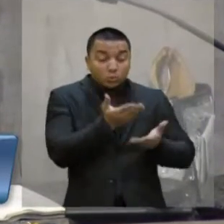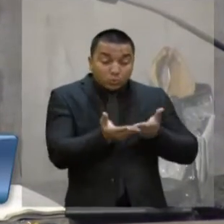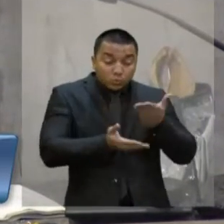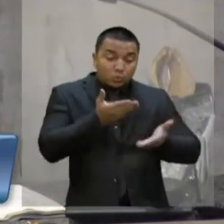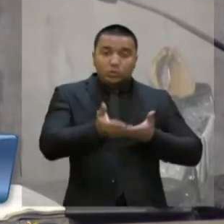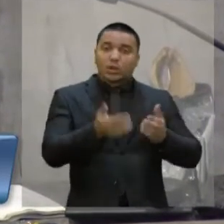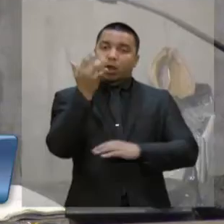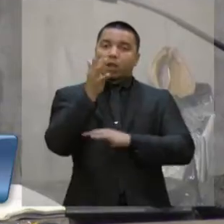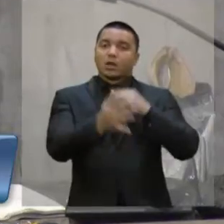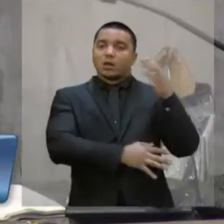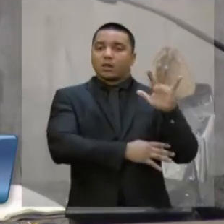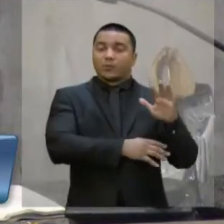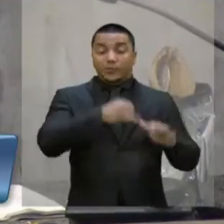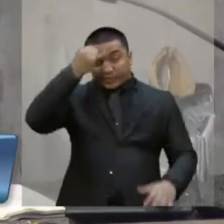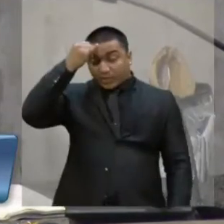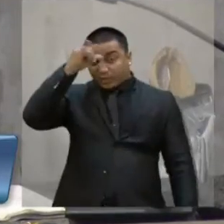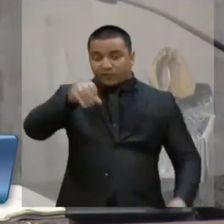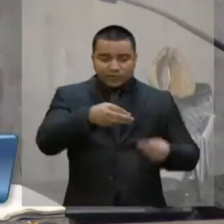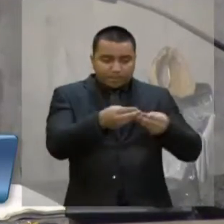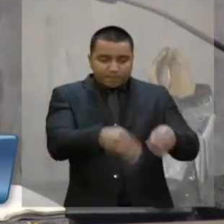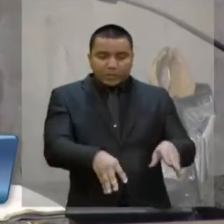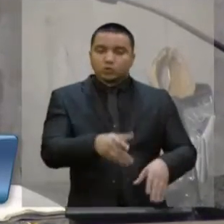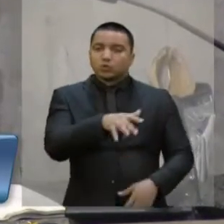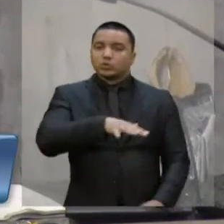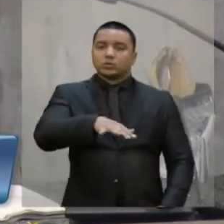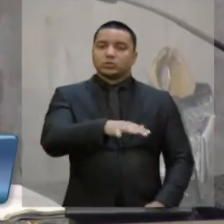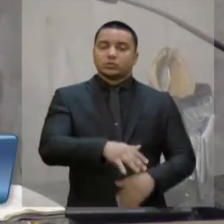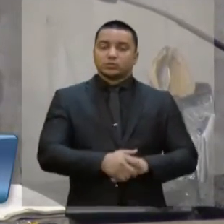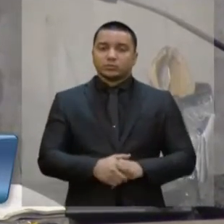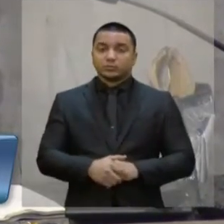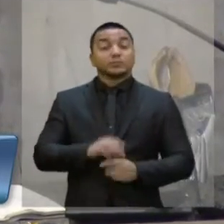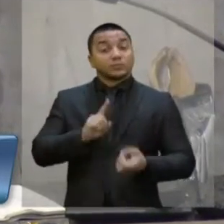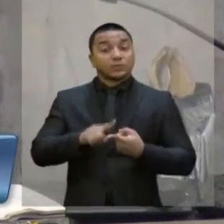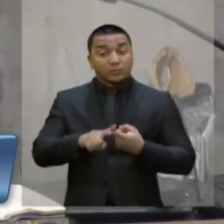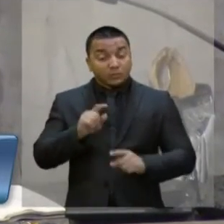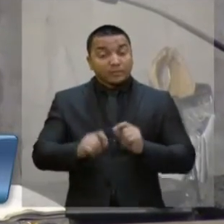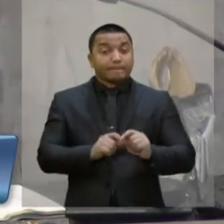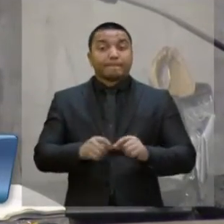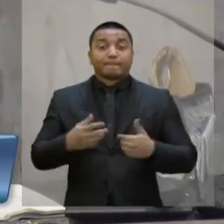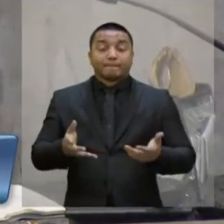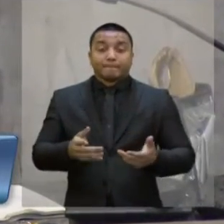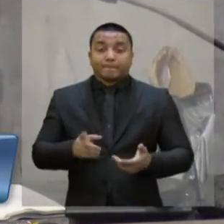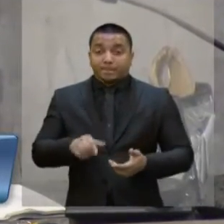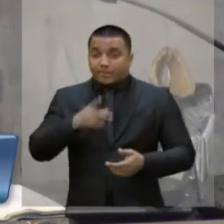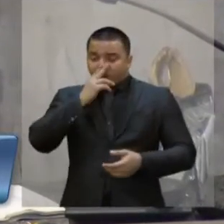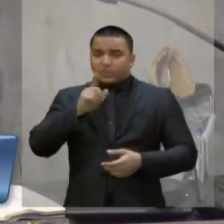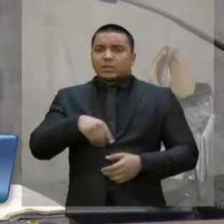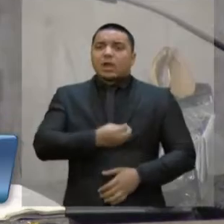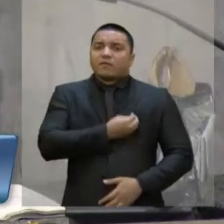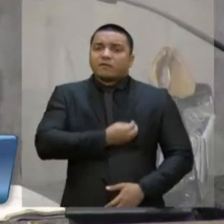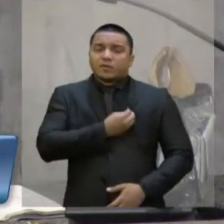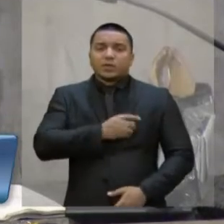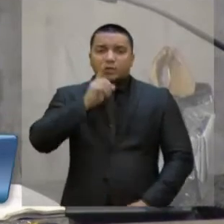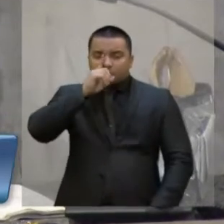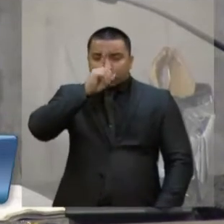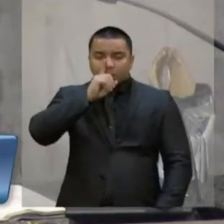mas de forma que não venha a prejudicar o nosso irmão, inclusive, deputado Renato Rosendo, ameaçar a vida. O